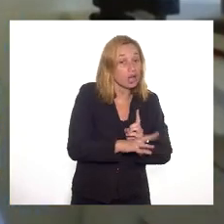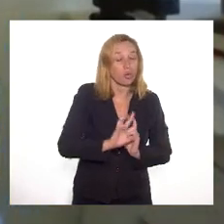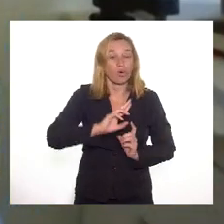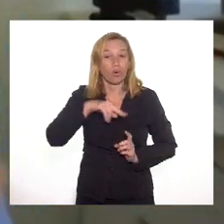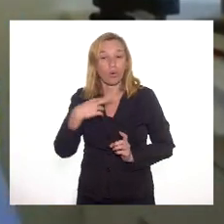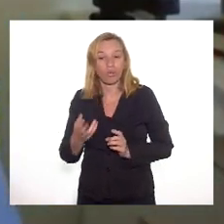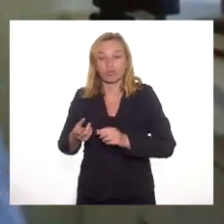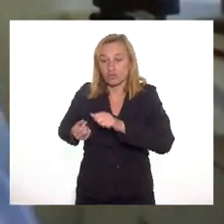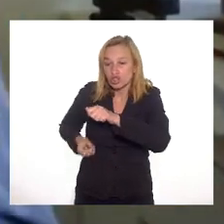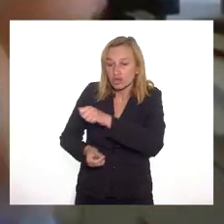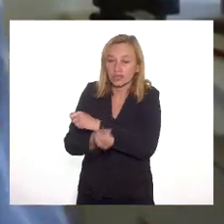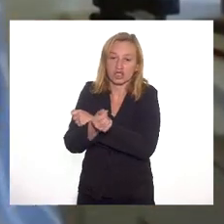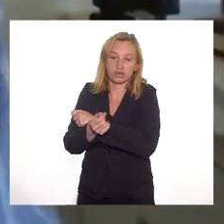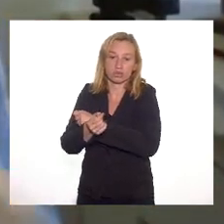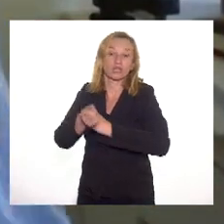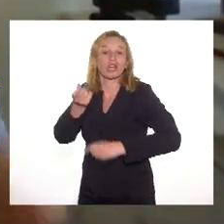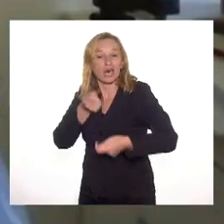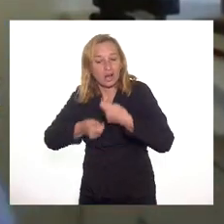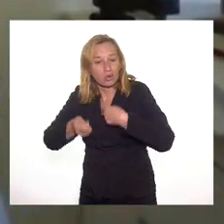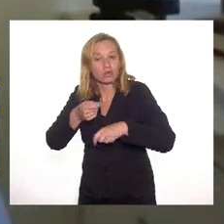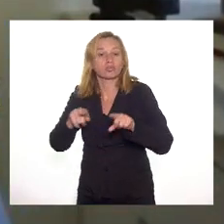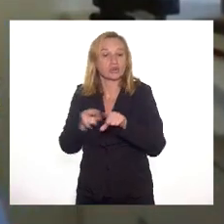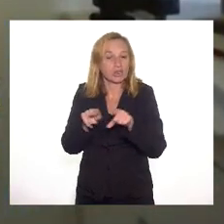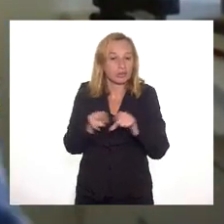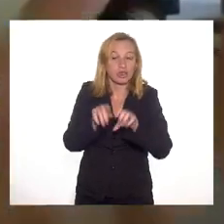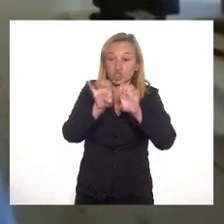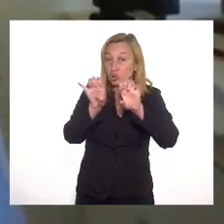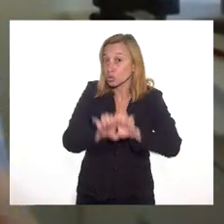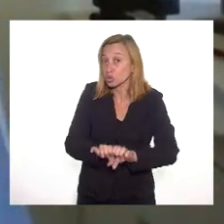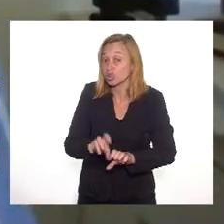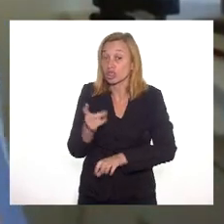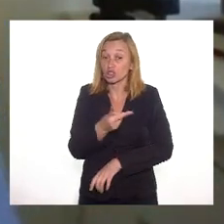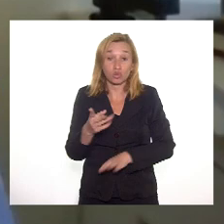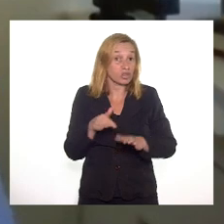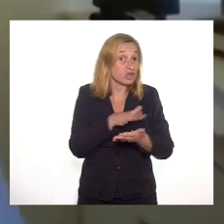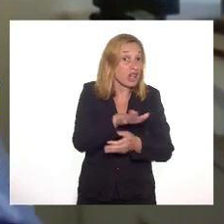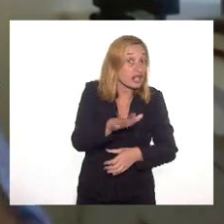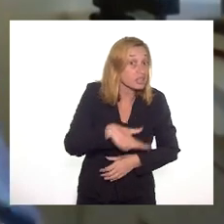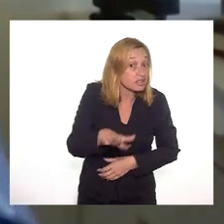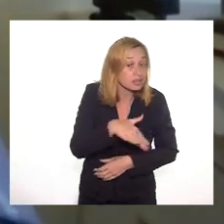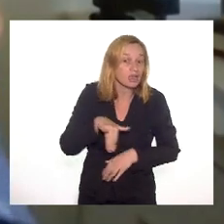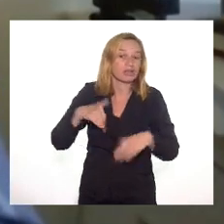em investimentos econômicos também estruturantes, nas duas áreas.